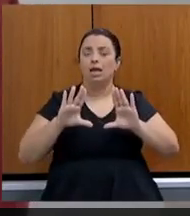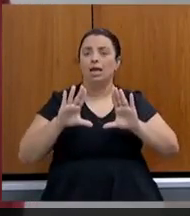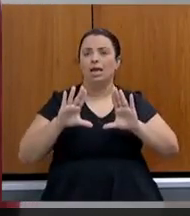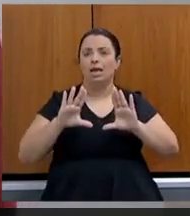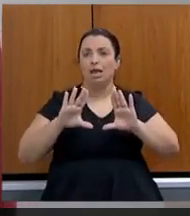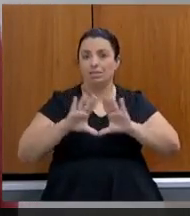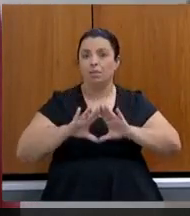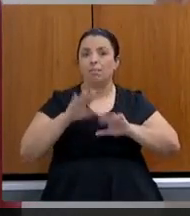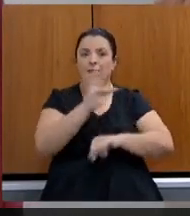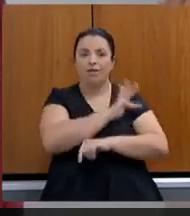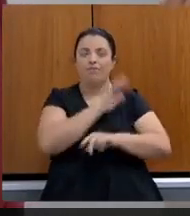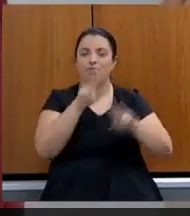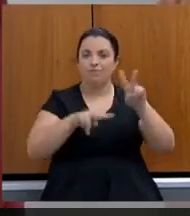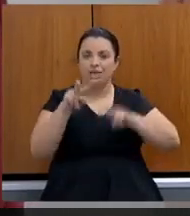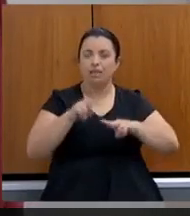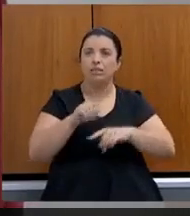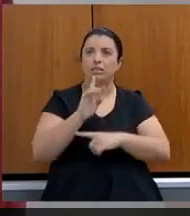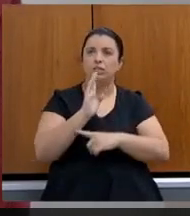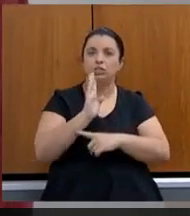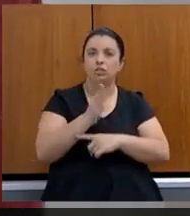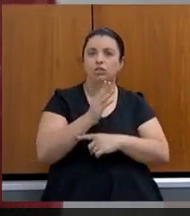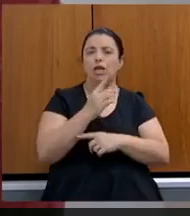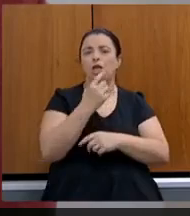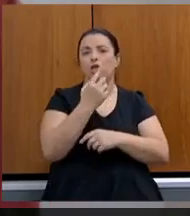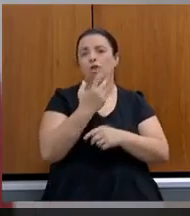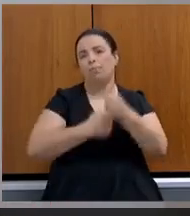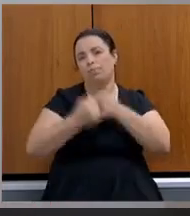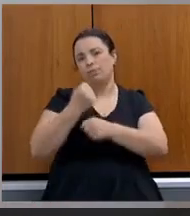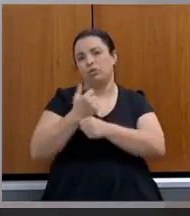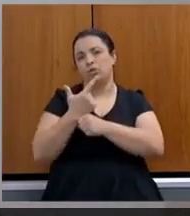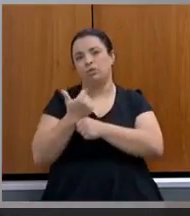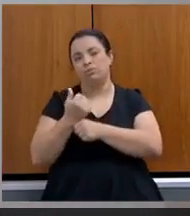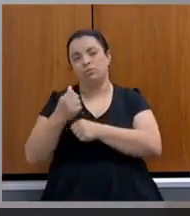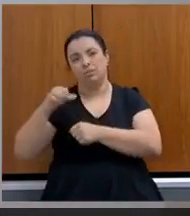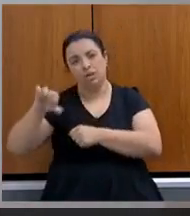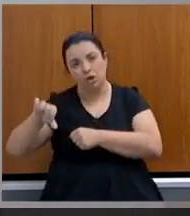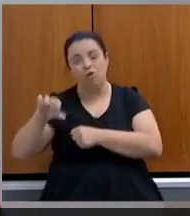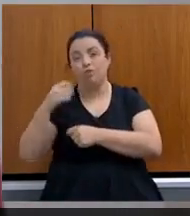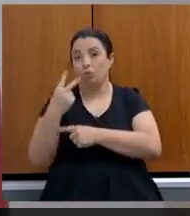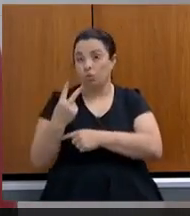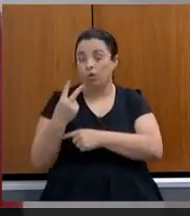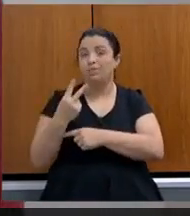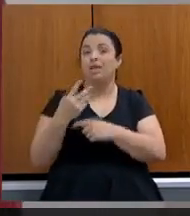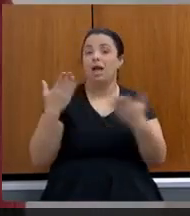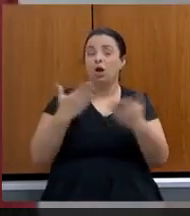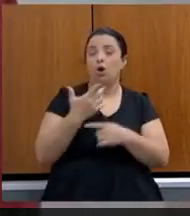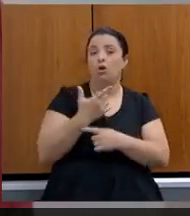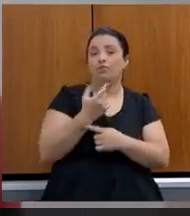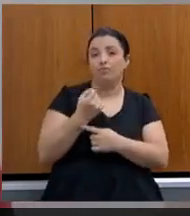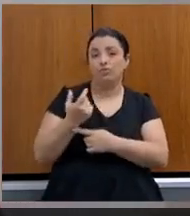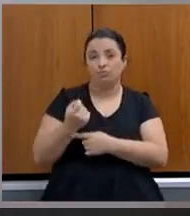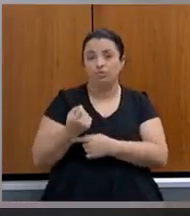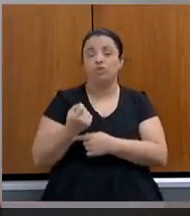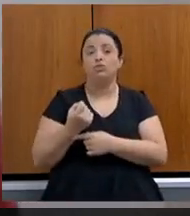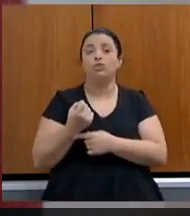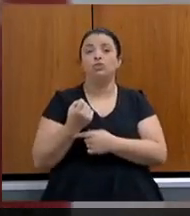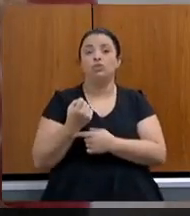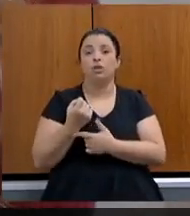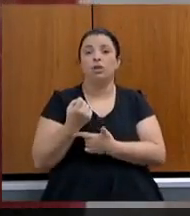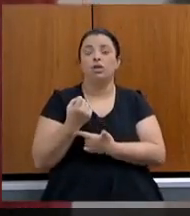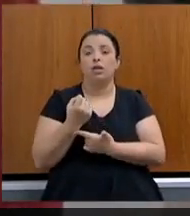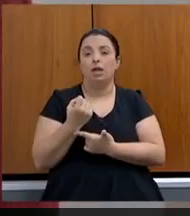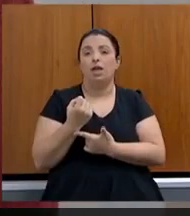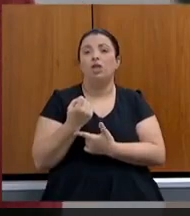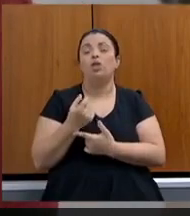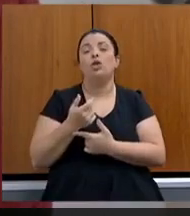dois em 2019 1/2020 e agora a dica a e agora é esse em